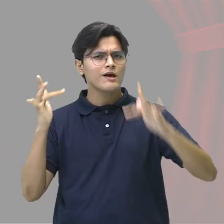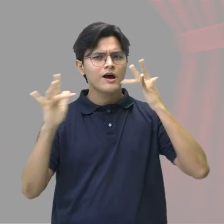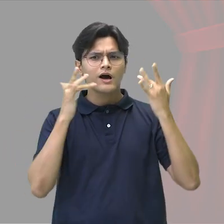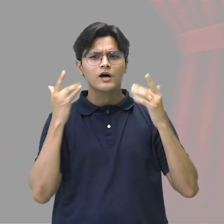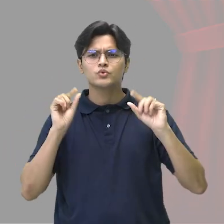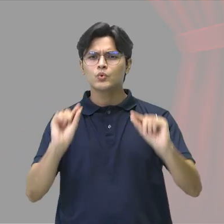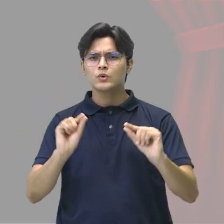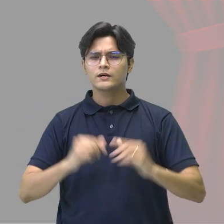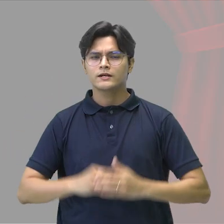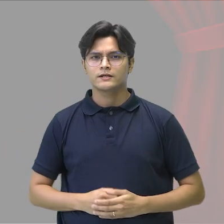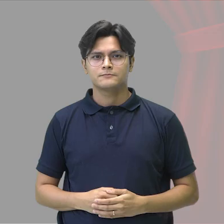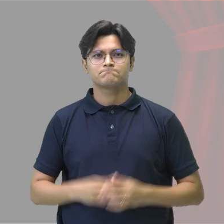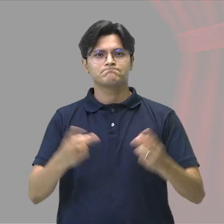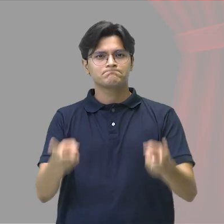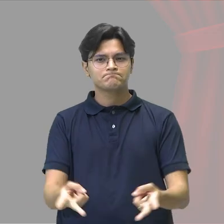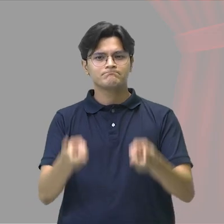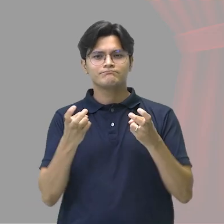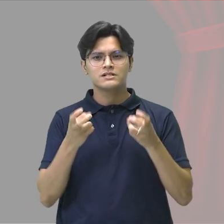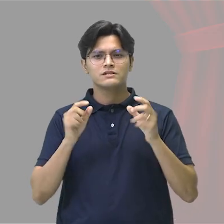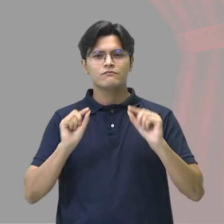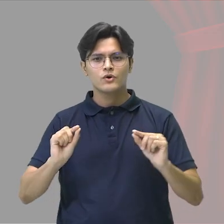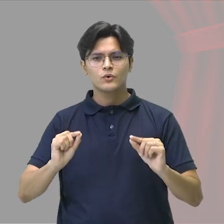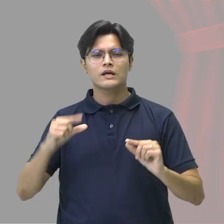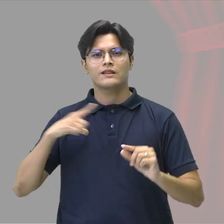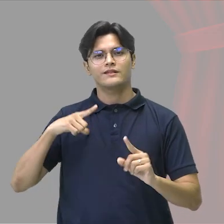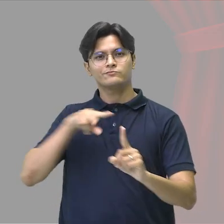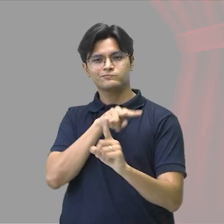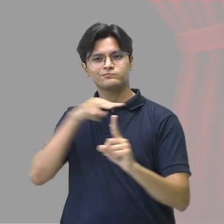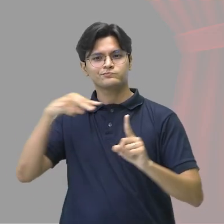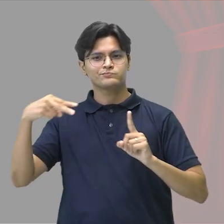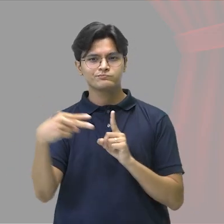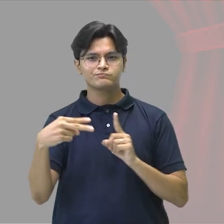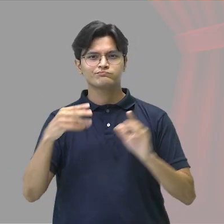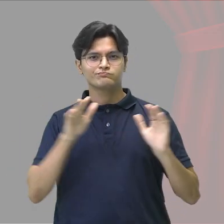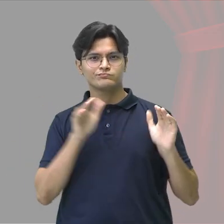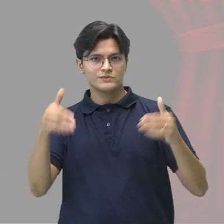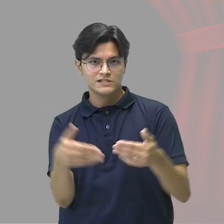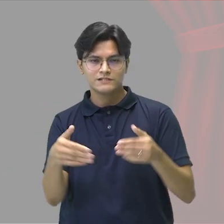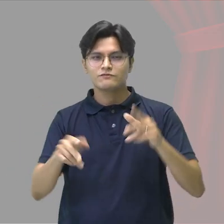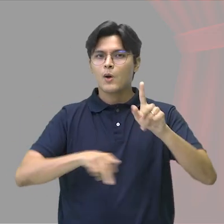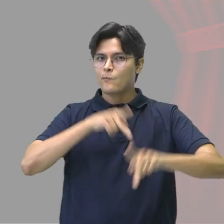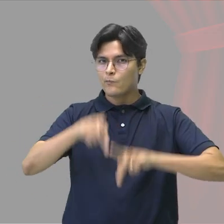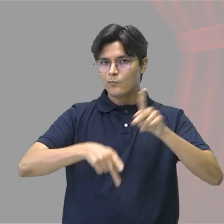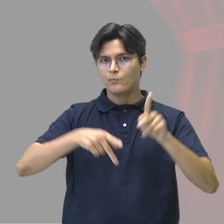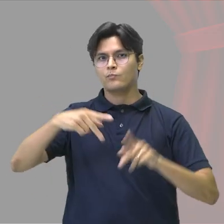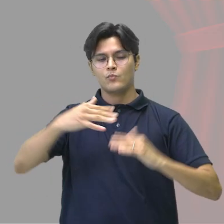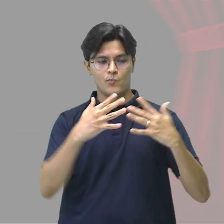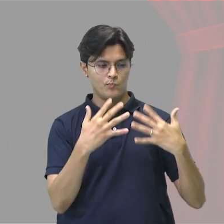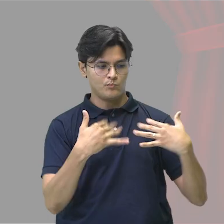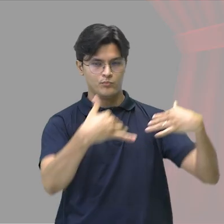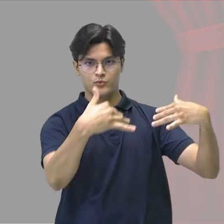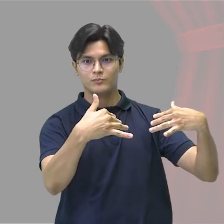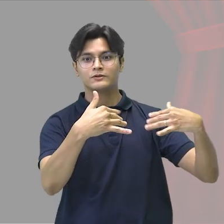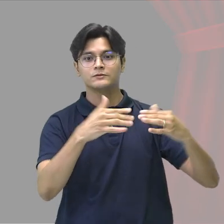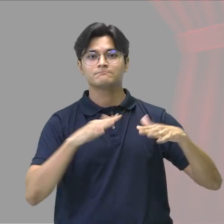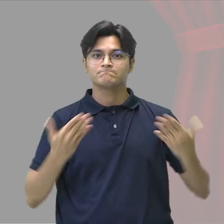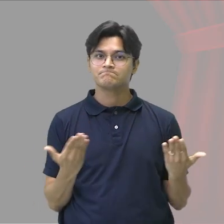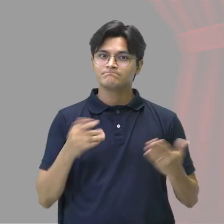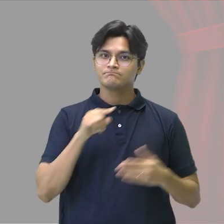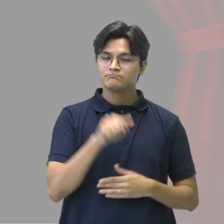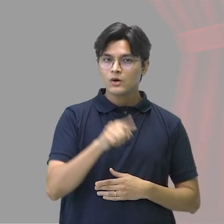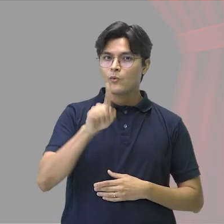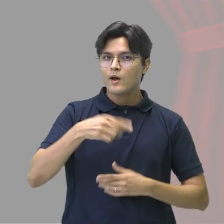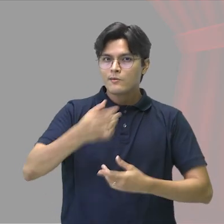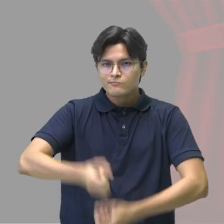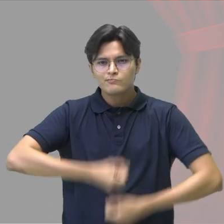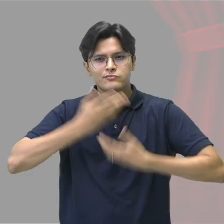nós percebermos que vai trazer um olhar para o público também. Então, é a energia da